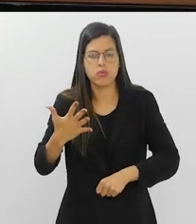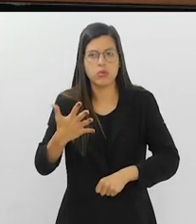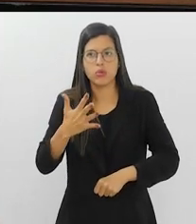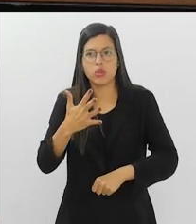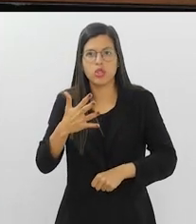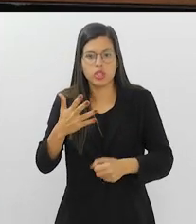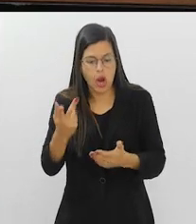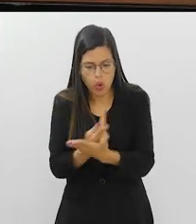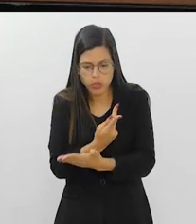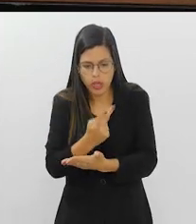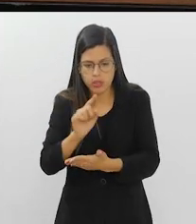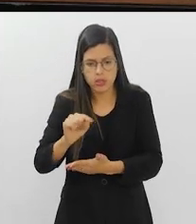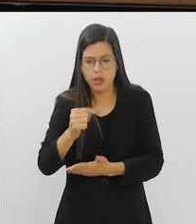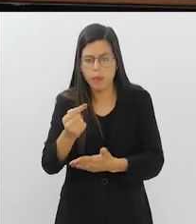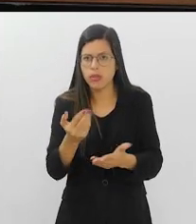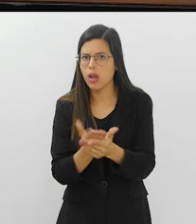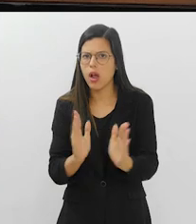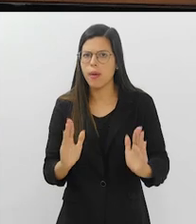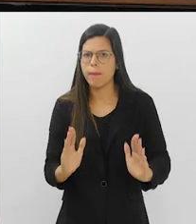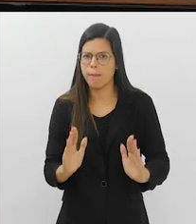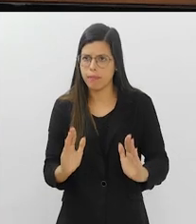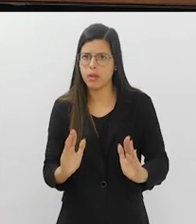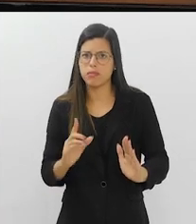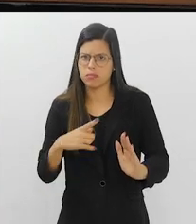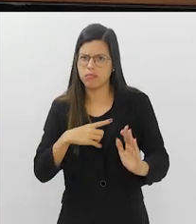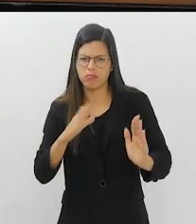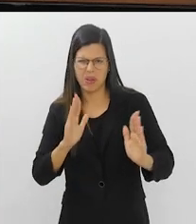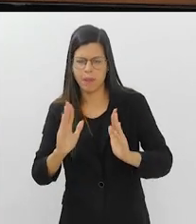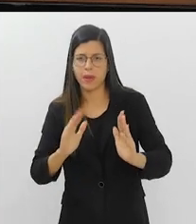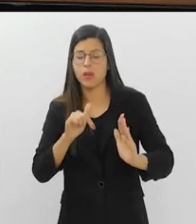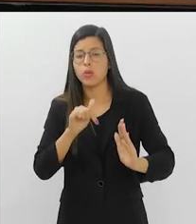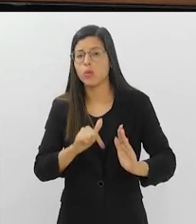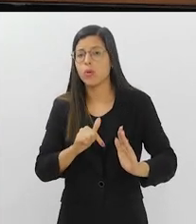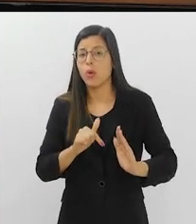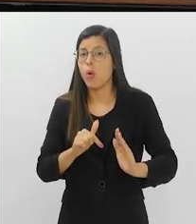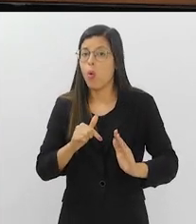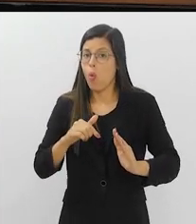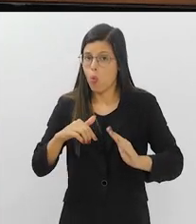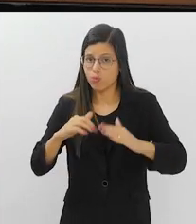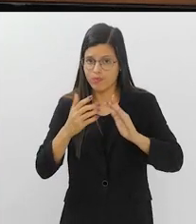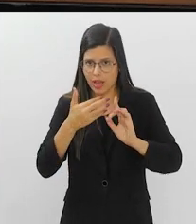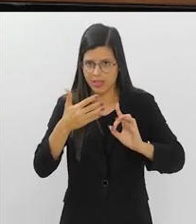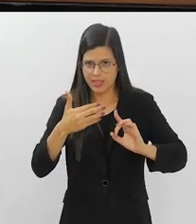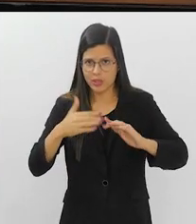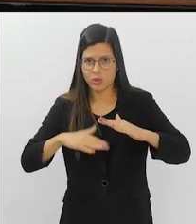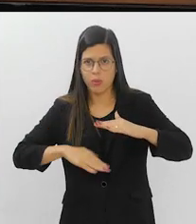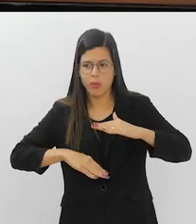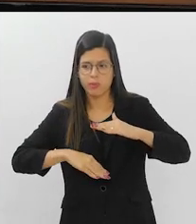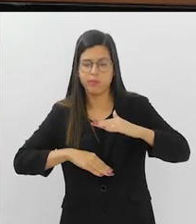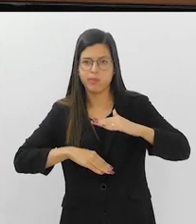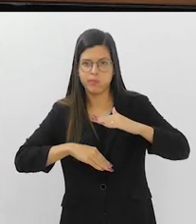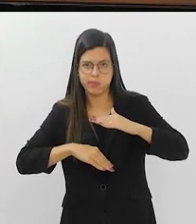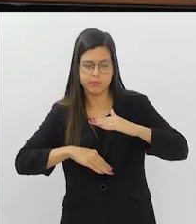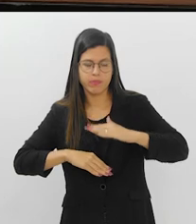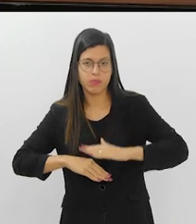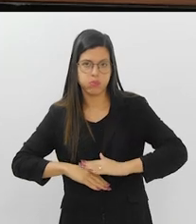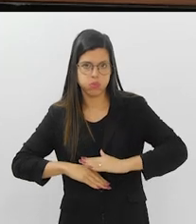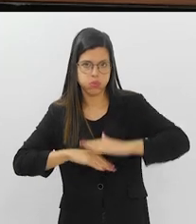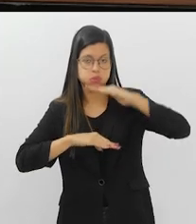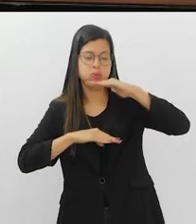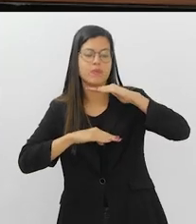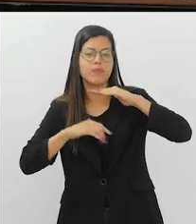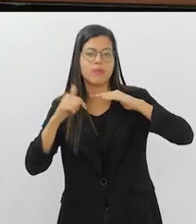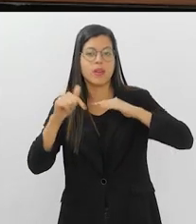vai embora. Parece uma eternidade, mas ele é autolimitado. O burnout, ele também é uma manifestação que é